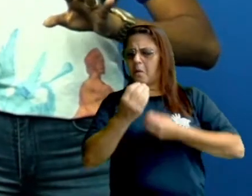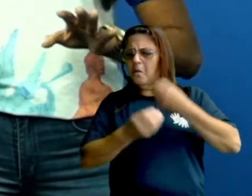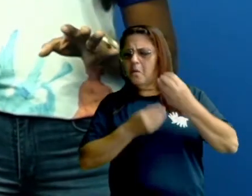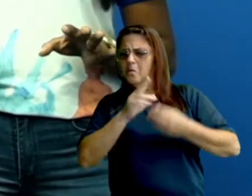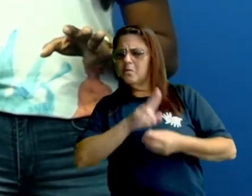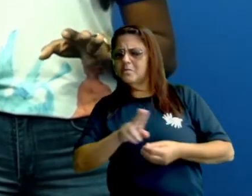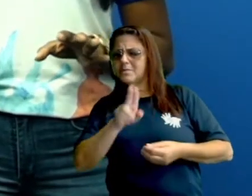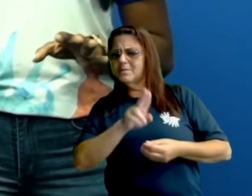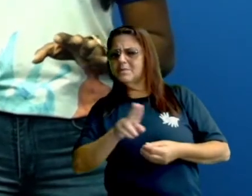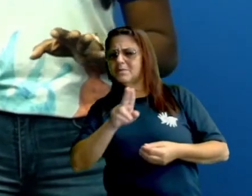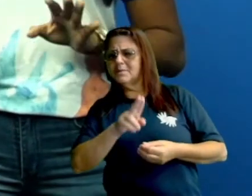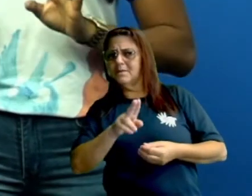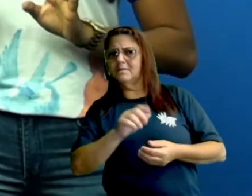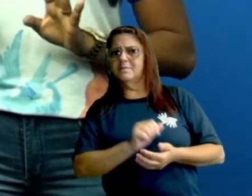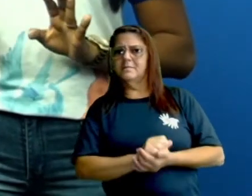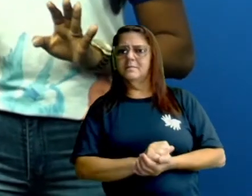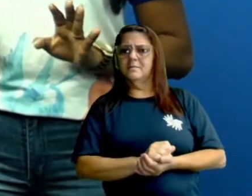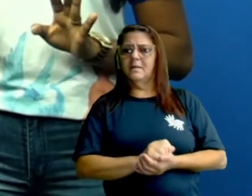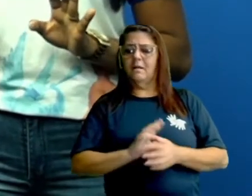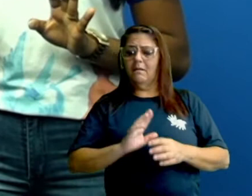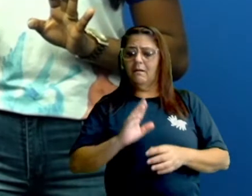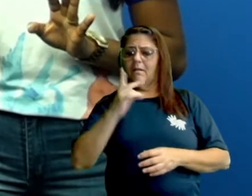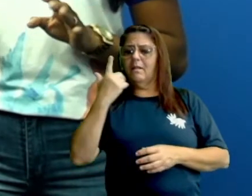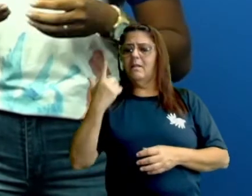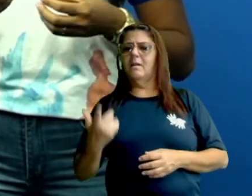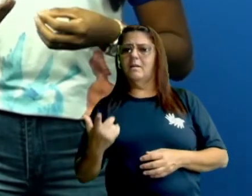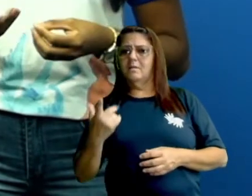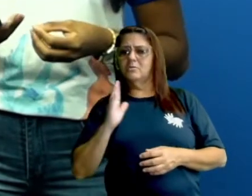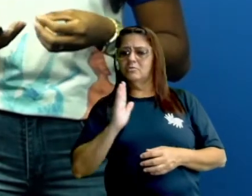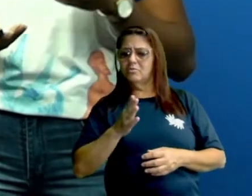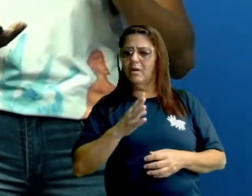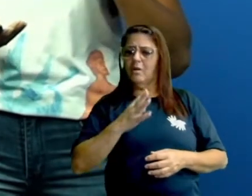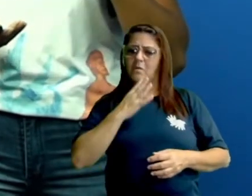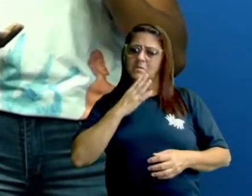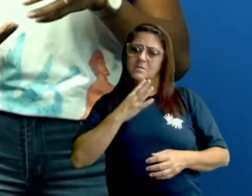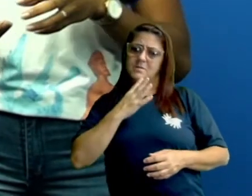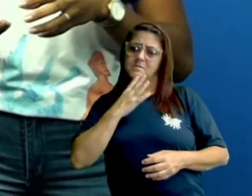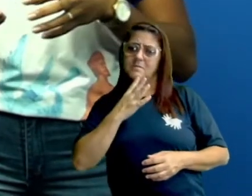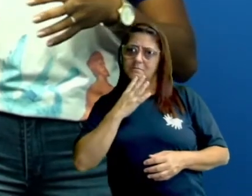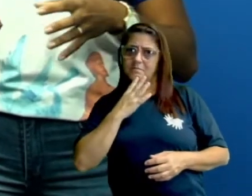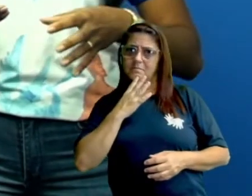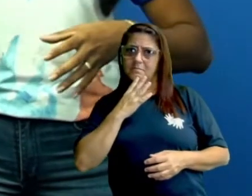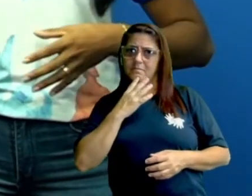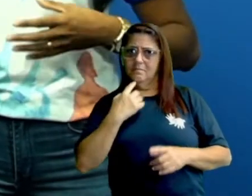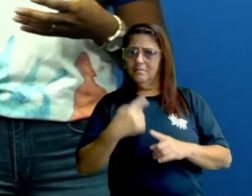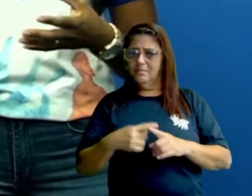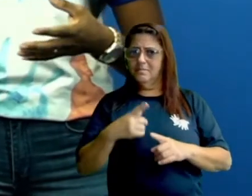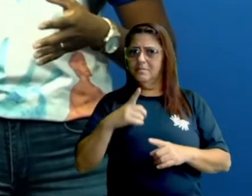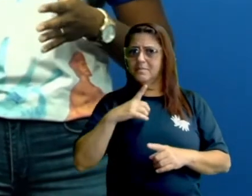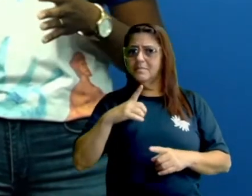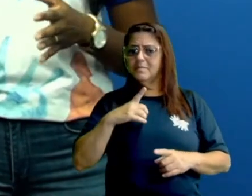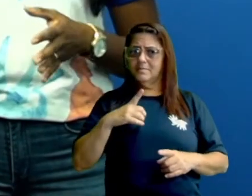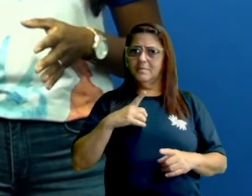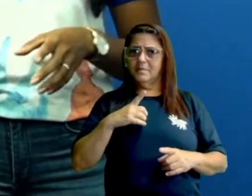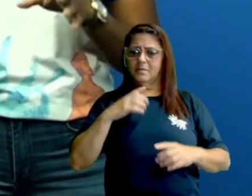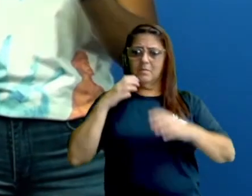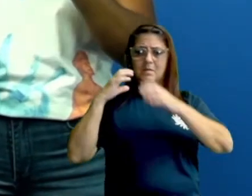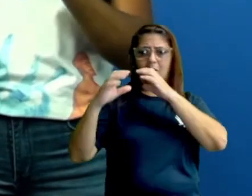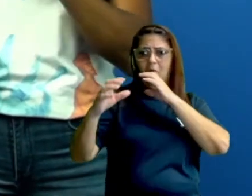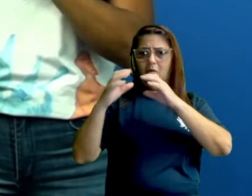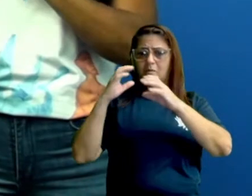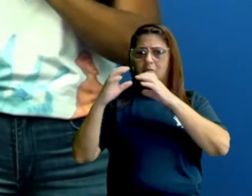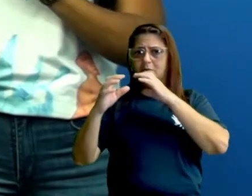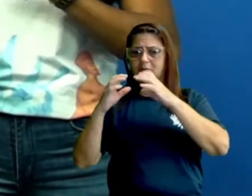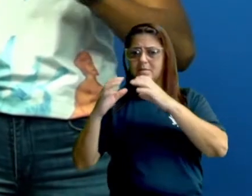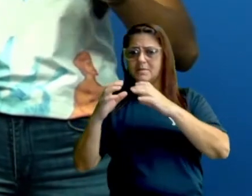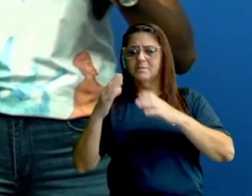eles também já foi exposto. E claro que isso aí a gente reconhece, porque a gente tem aí, ó, sempre uma comunicação. Agora